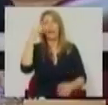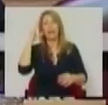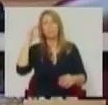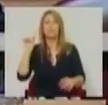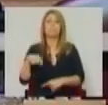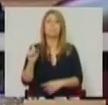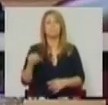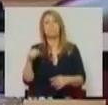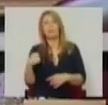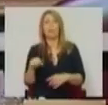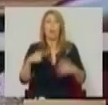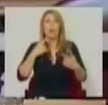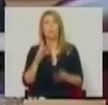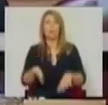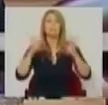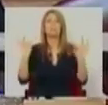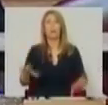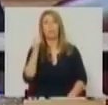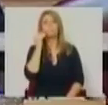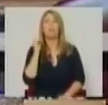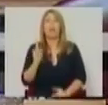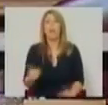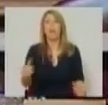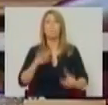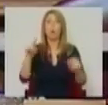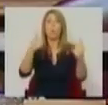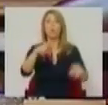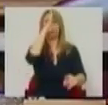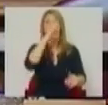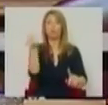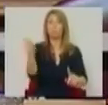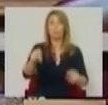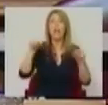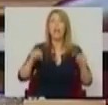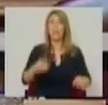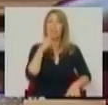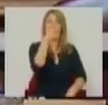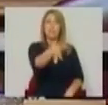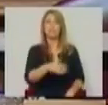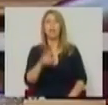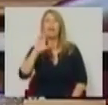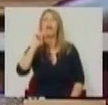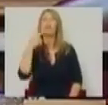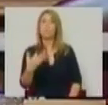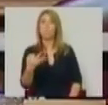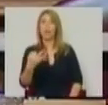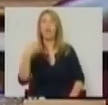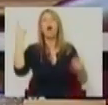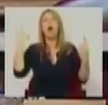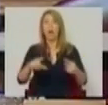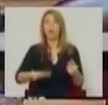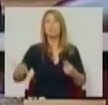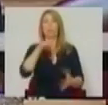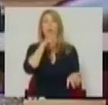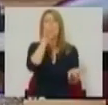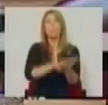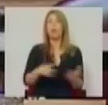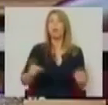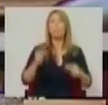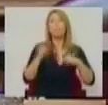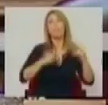A verdade é que os restantes ministros vêm aqui e é isso que dizem. E sabemos que na RTP há casos que não foram homologados porque as finanças não